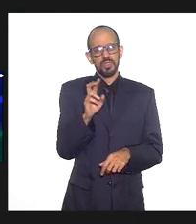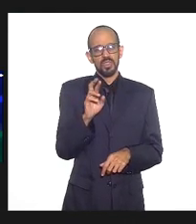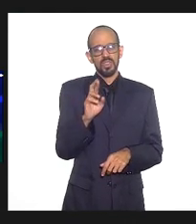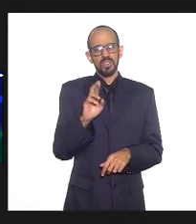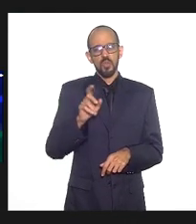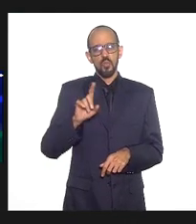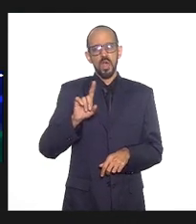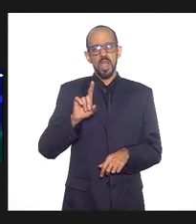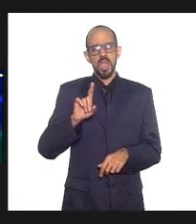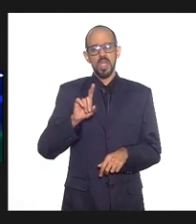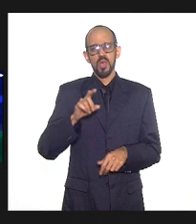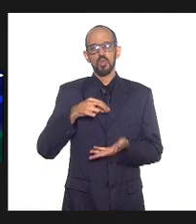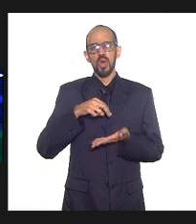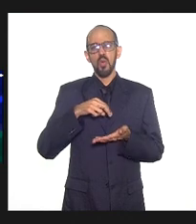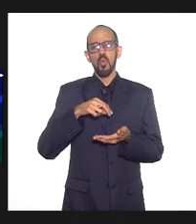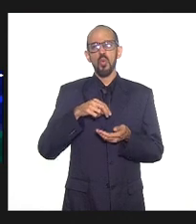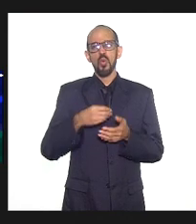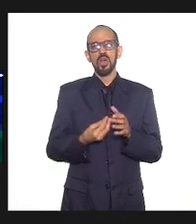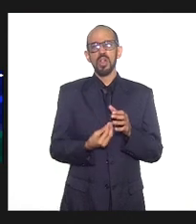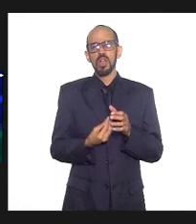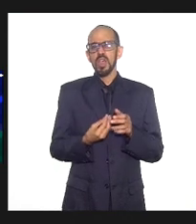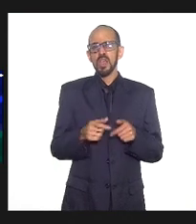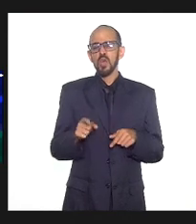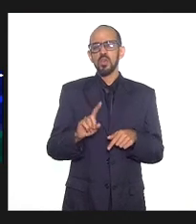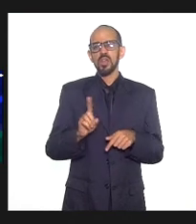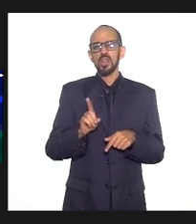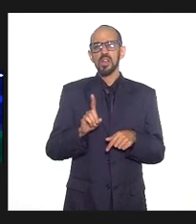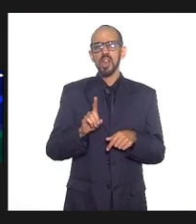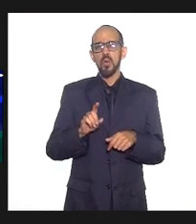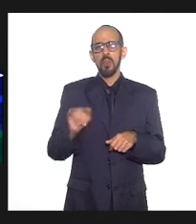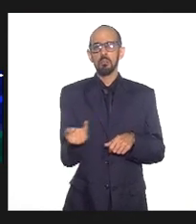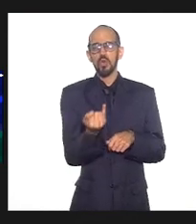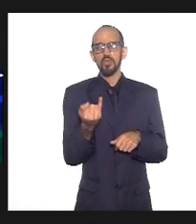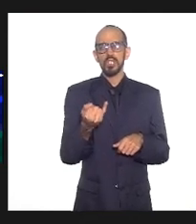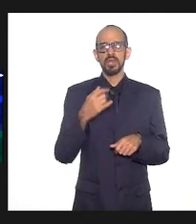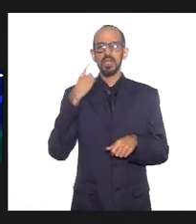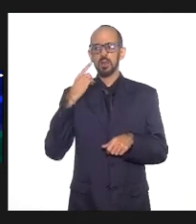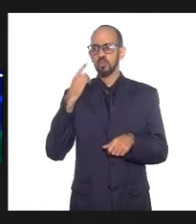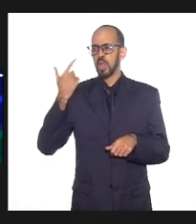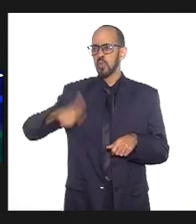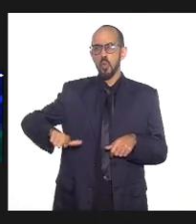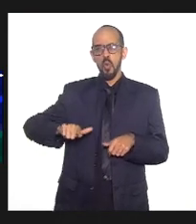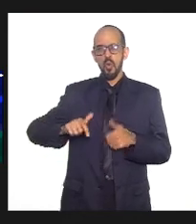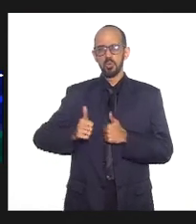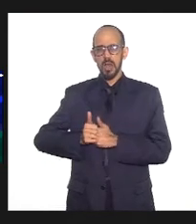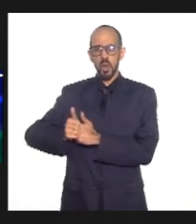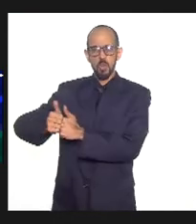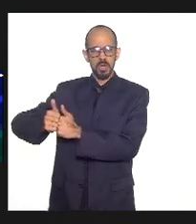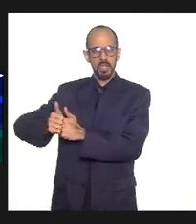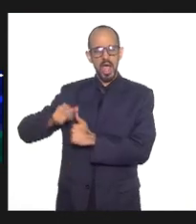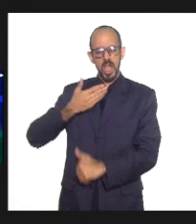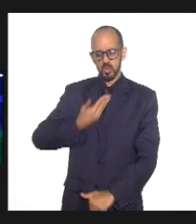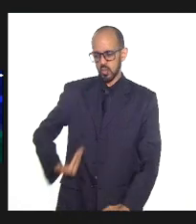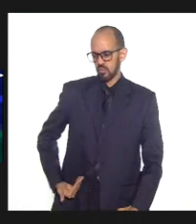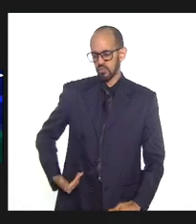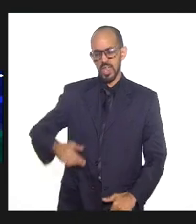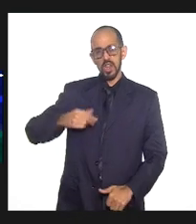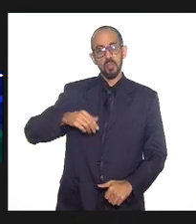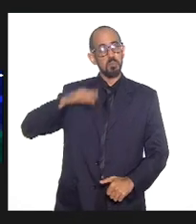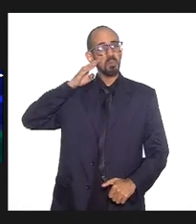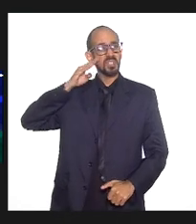eleitoral de ninguém, né, principalmente do governo